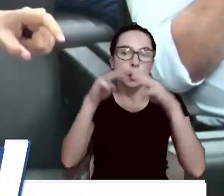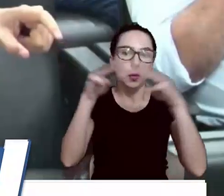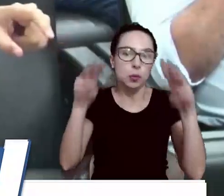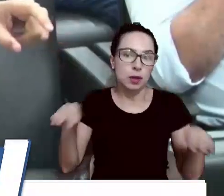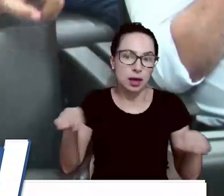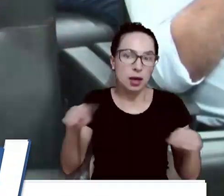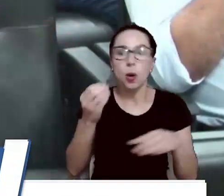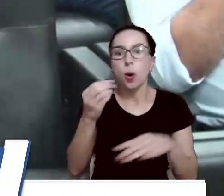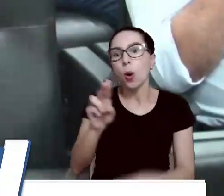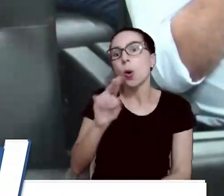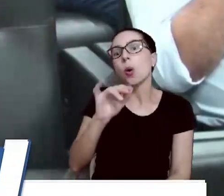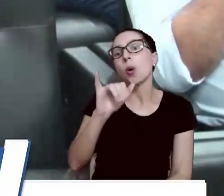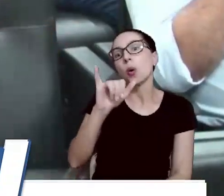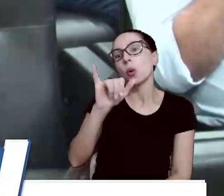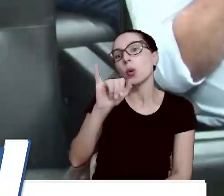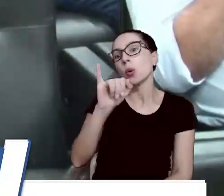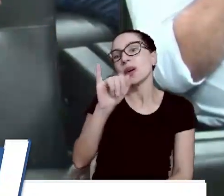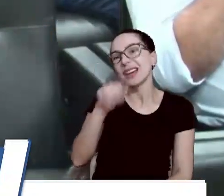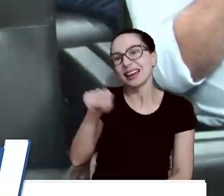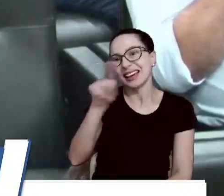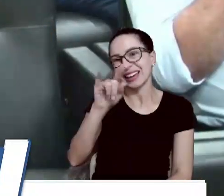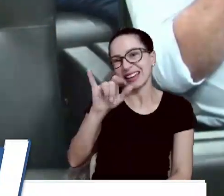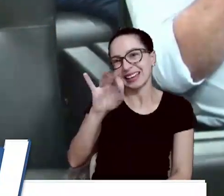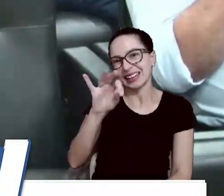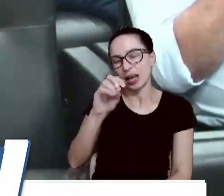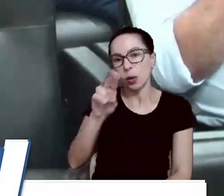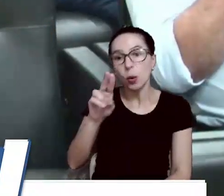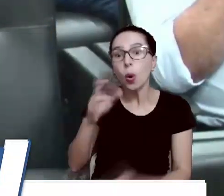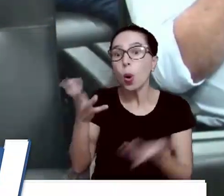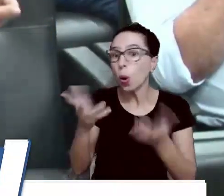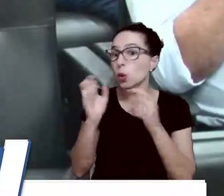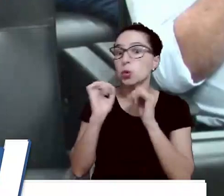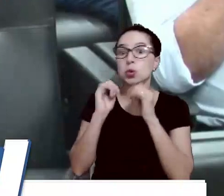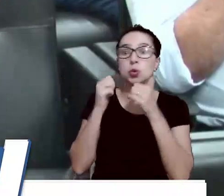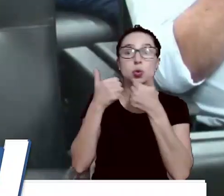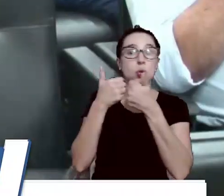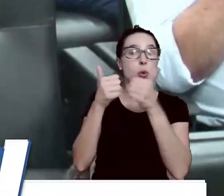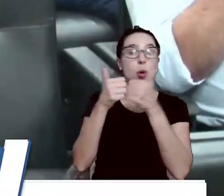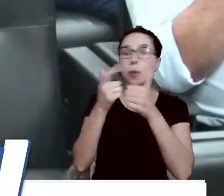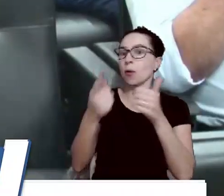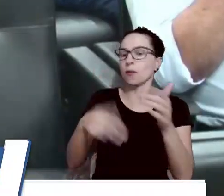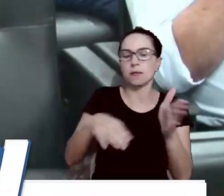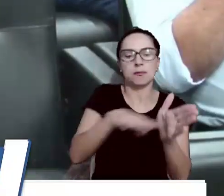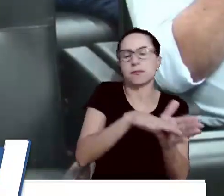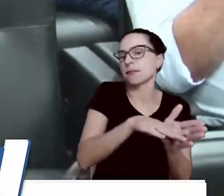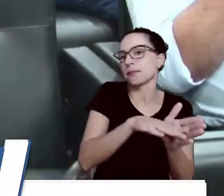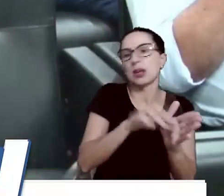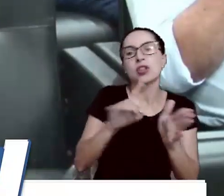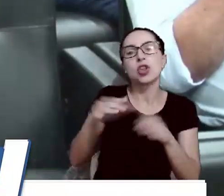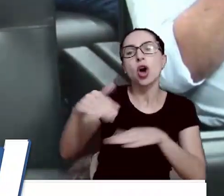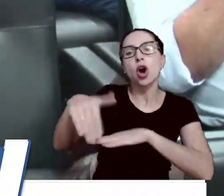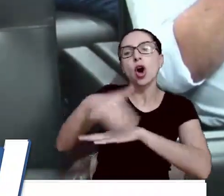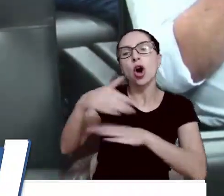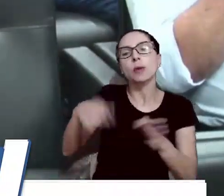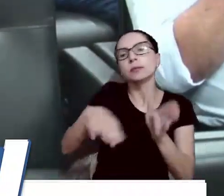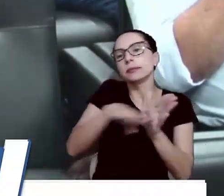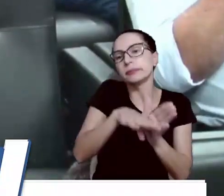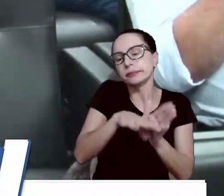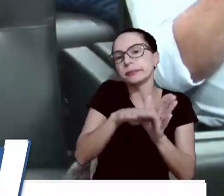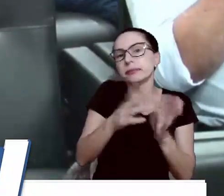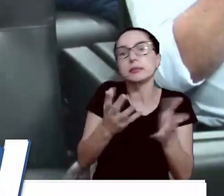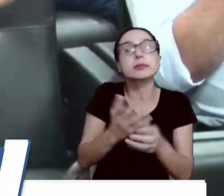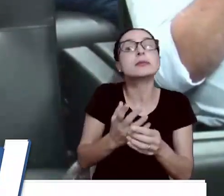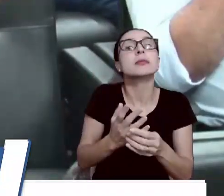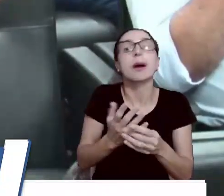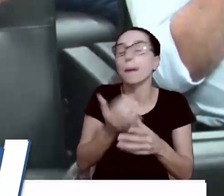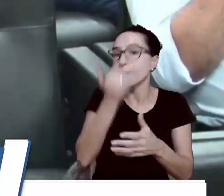Itaú. O ônibus hoje ele não vai mais na estação, ele fica só ali no terminal. Então, ele